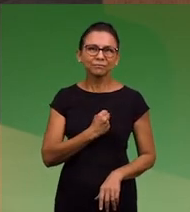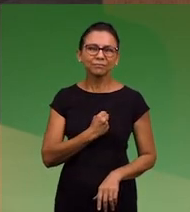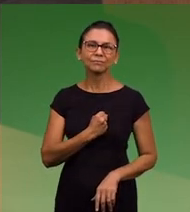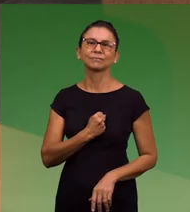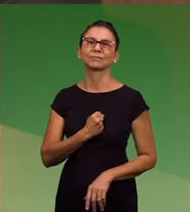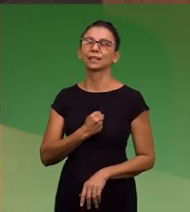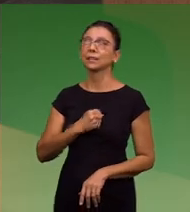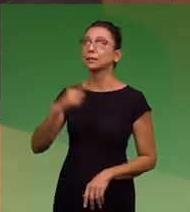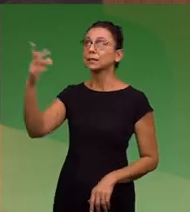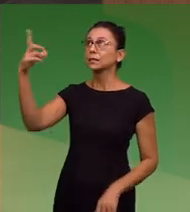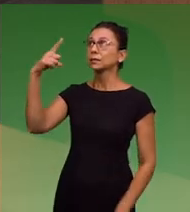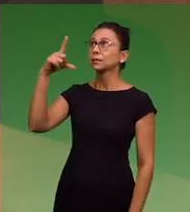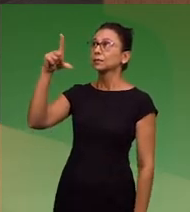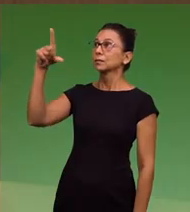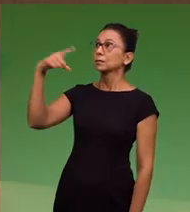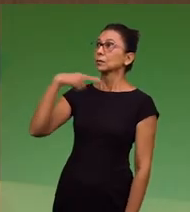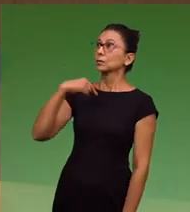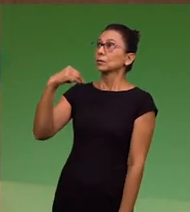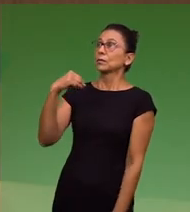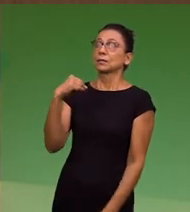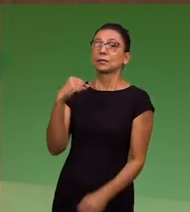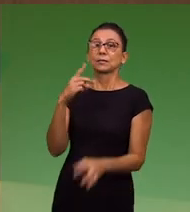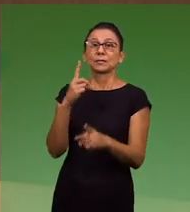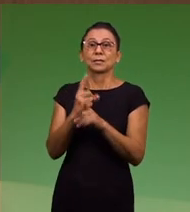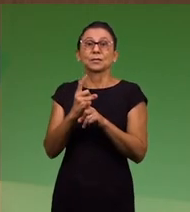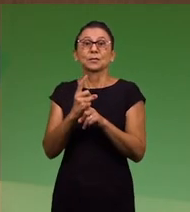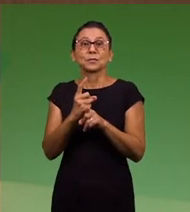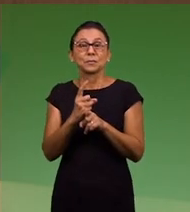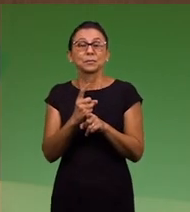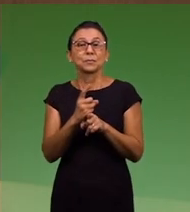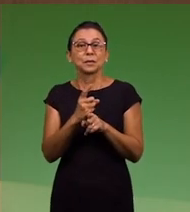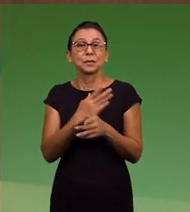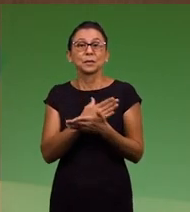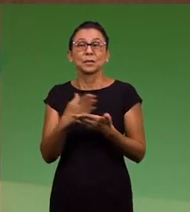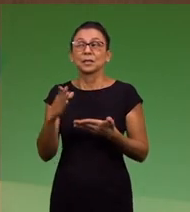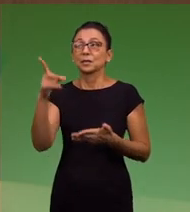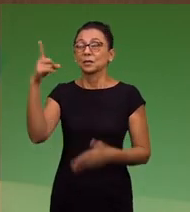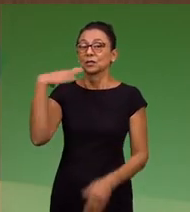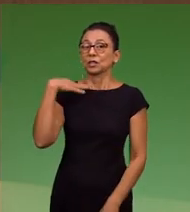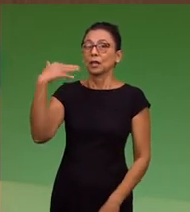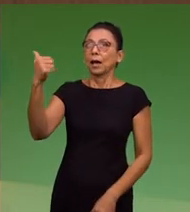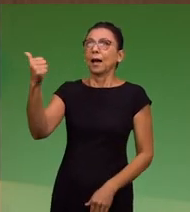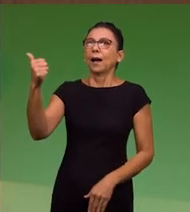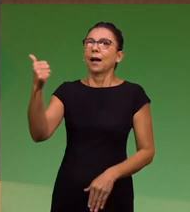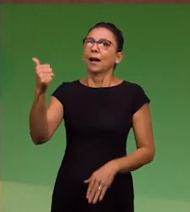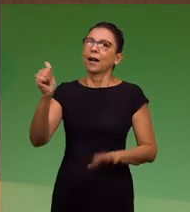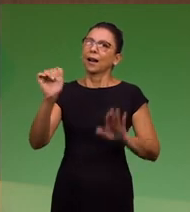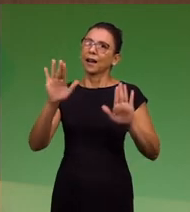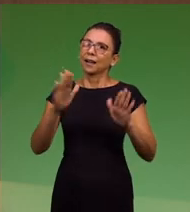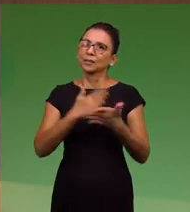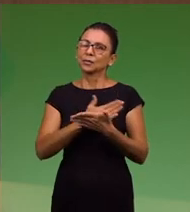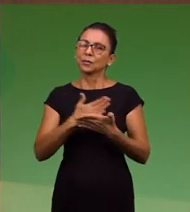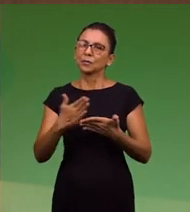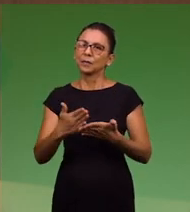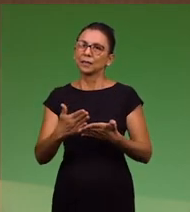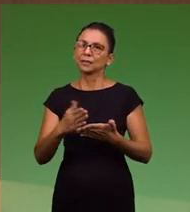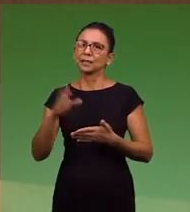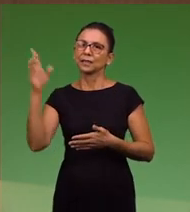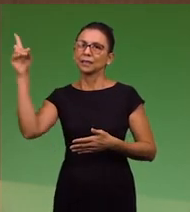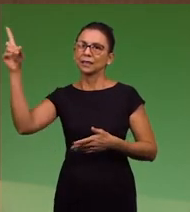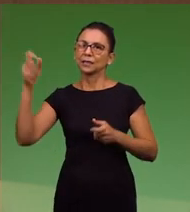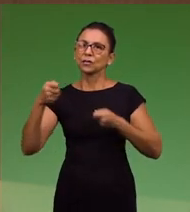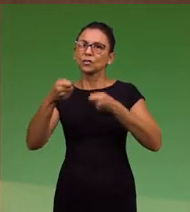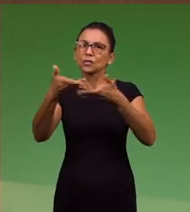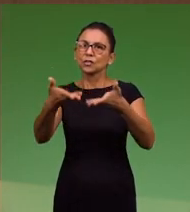foi eleito por Deus. Quer dizer, e o homem, aí que entra o livre-arbítrio, que Deus dá ao homem, Deus dá a